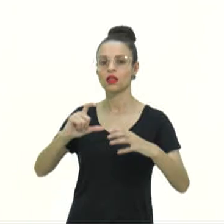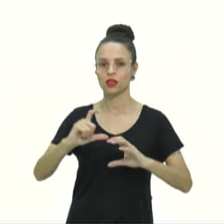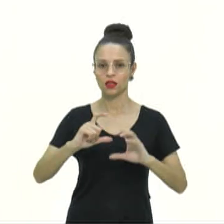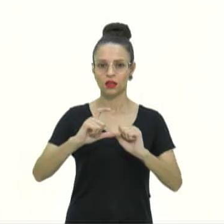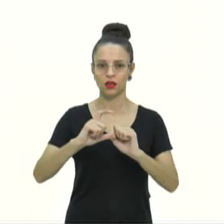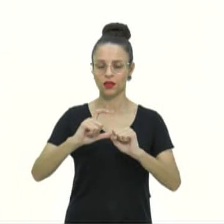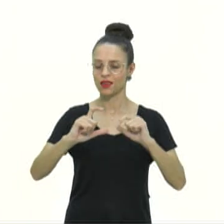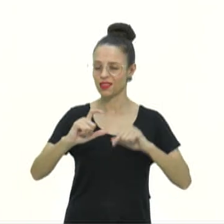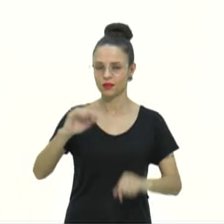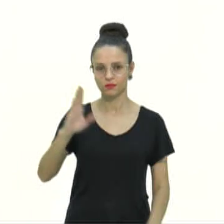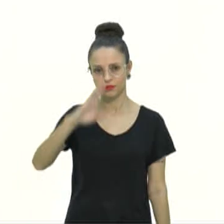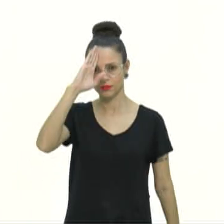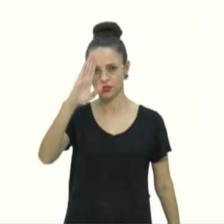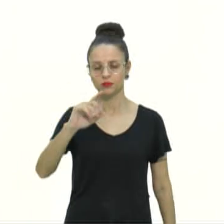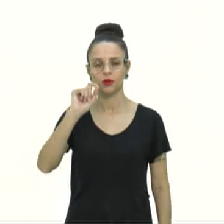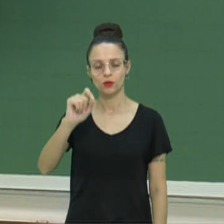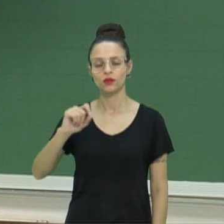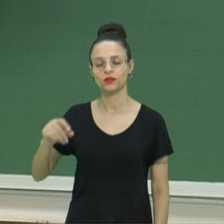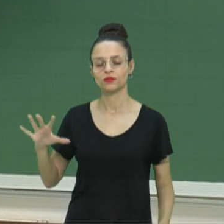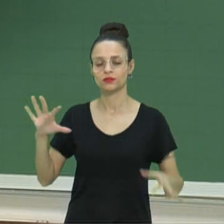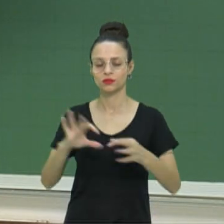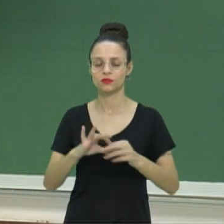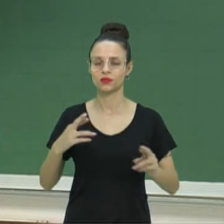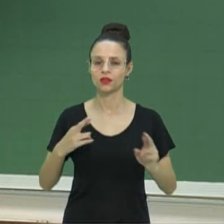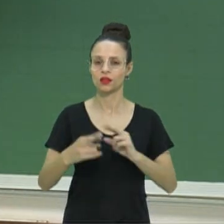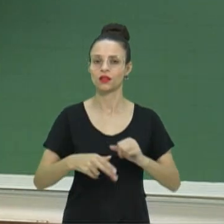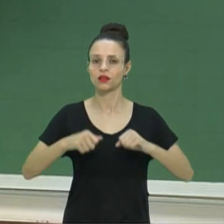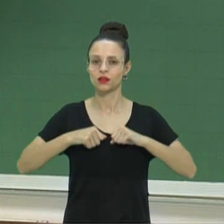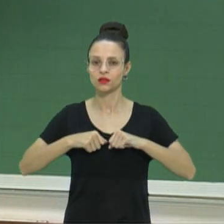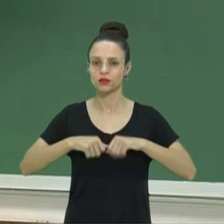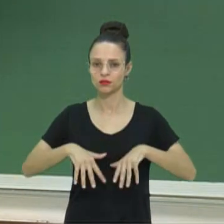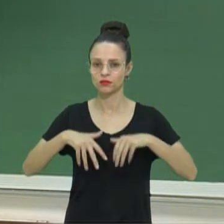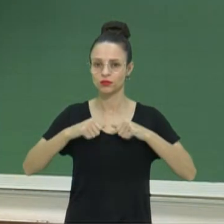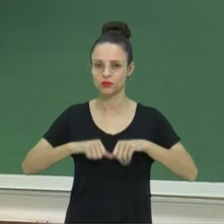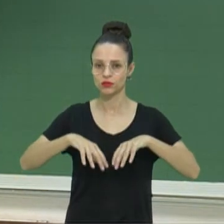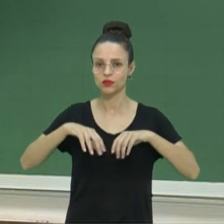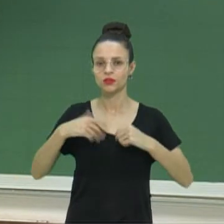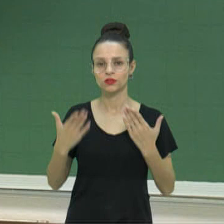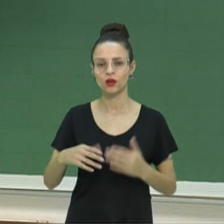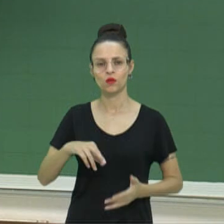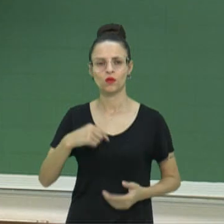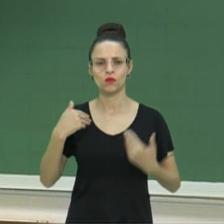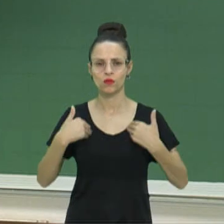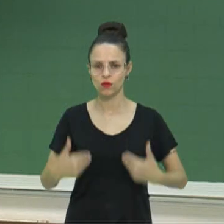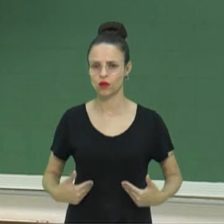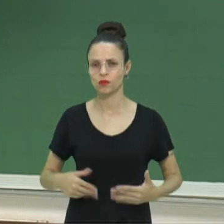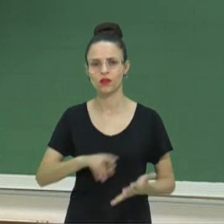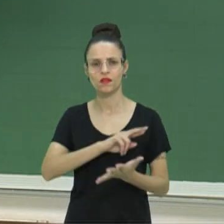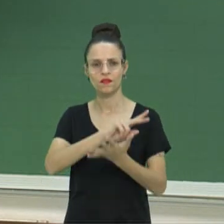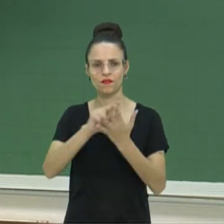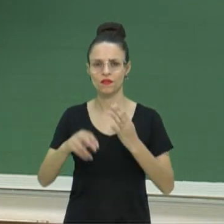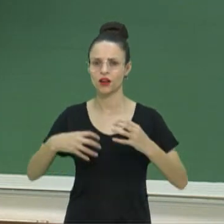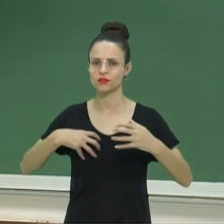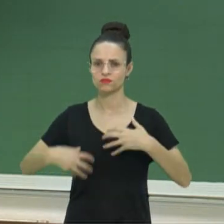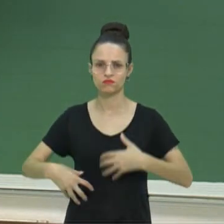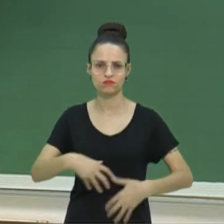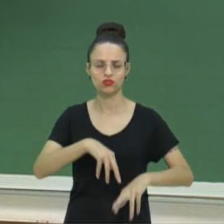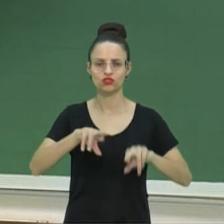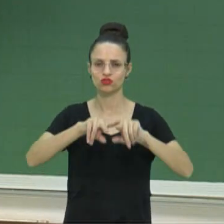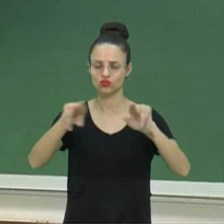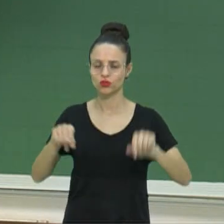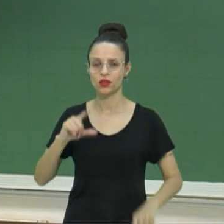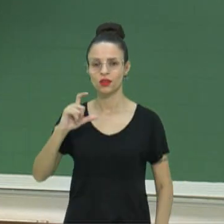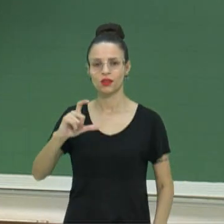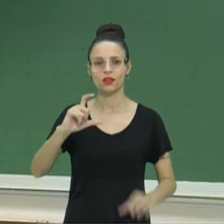na respiração, né? Então, são vários tipos de músculo que o corpo humano possui, né? Então, o diafragma